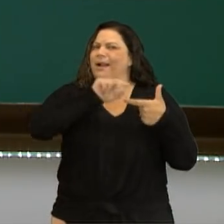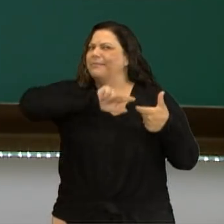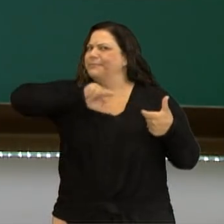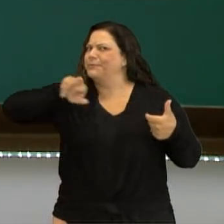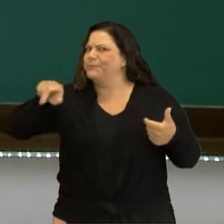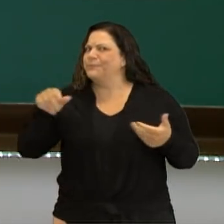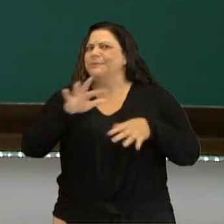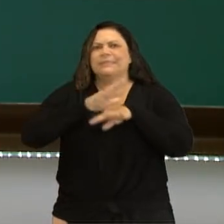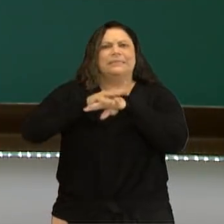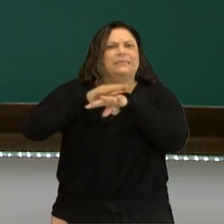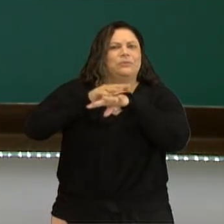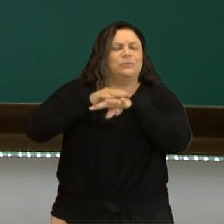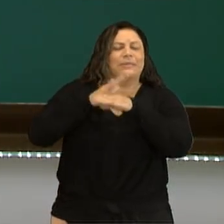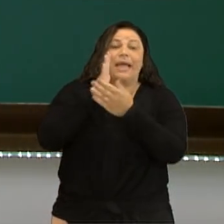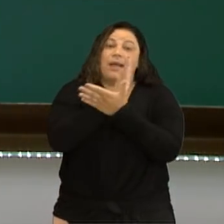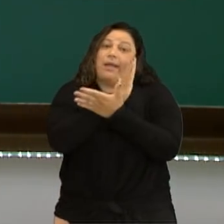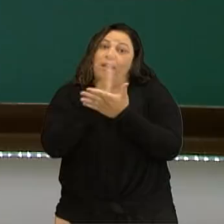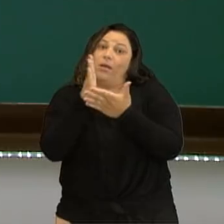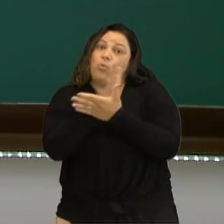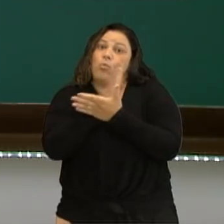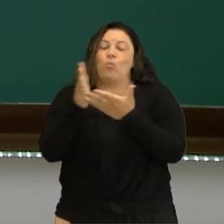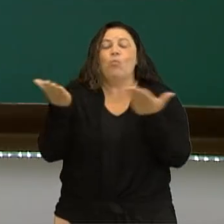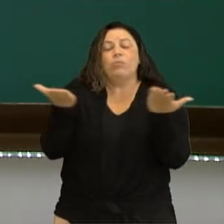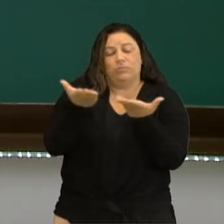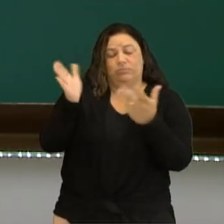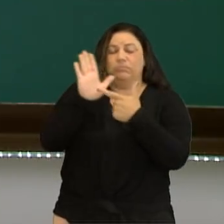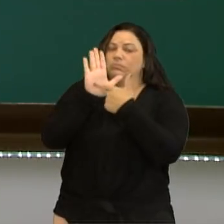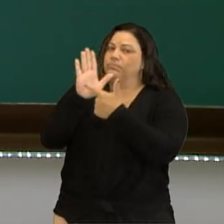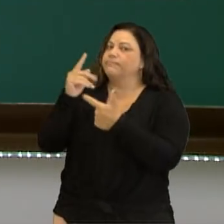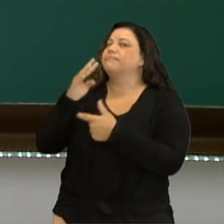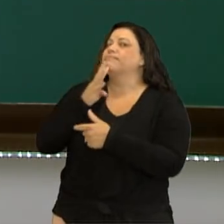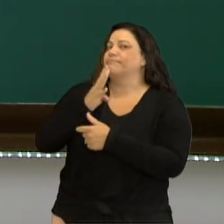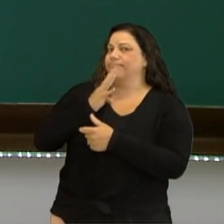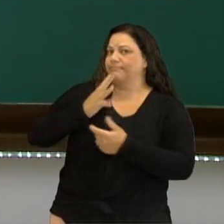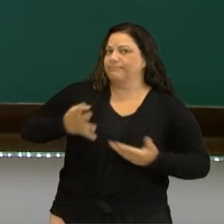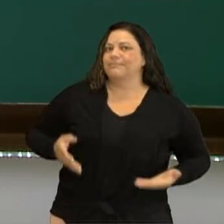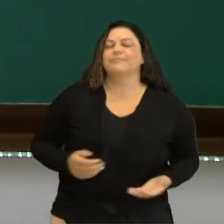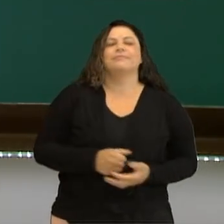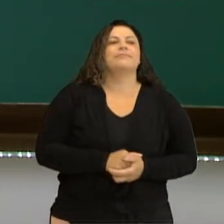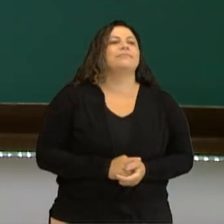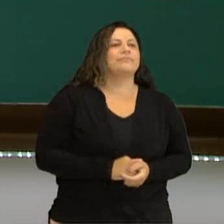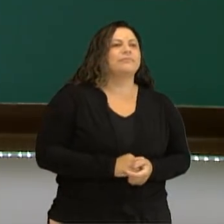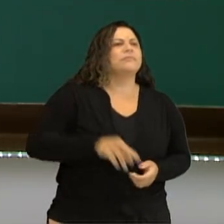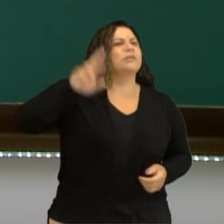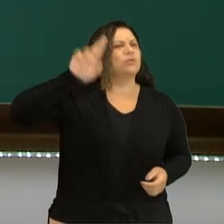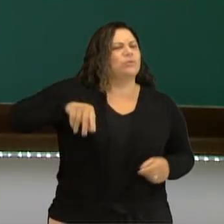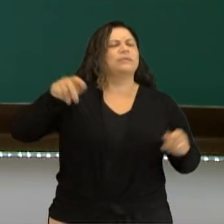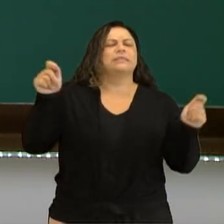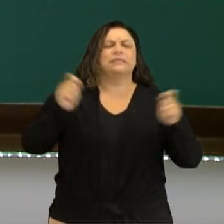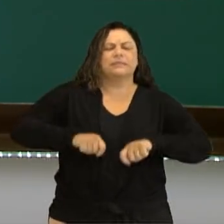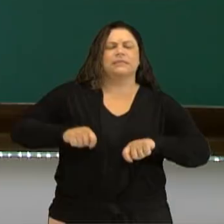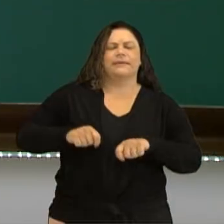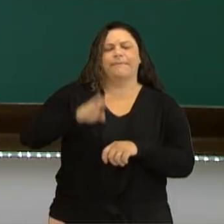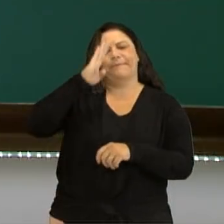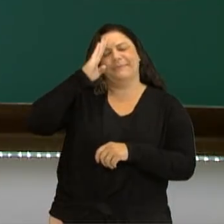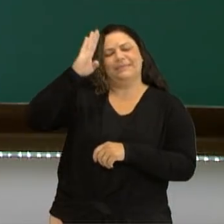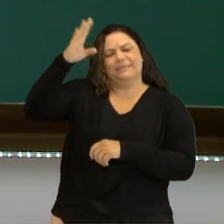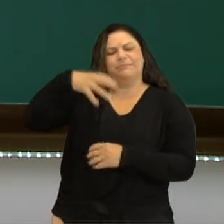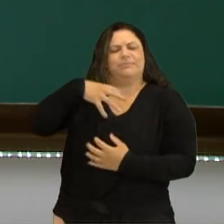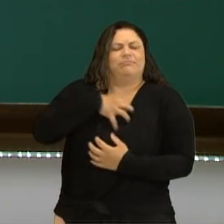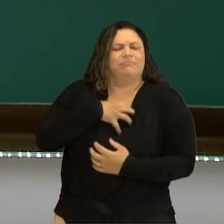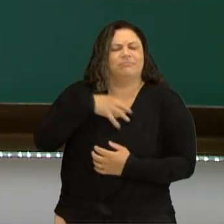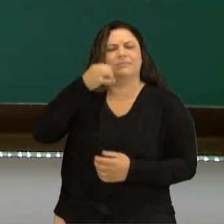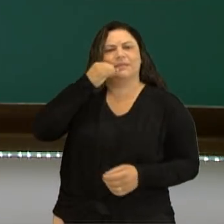gente apresenta algumas para vocês terem os conhecimentos. Reconhecer os principais sintomas, prevenção